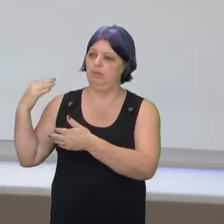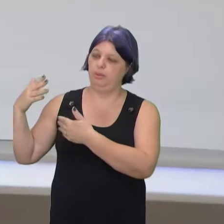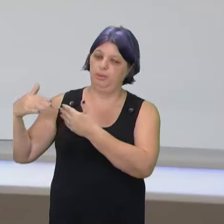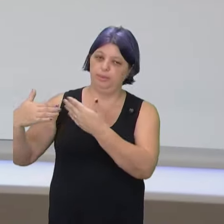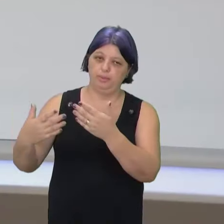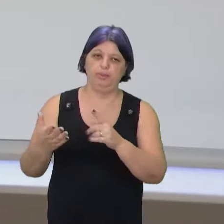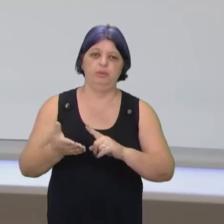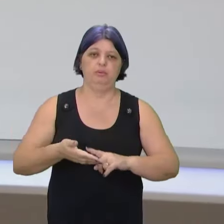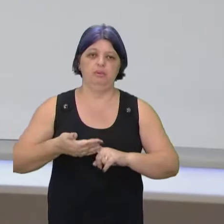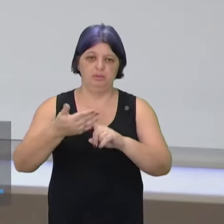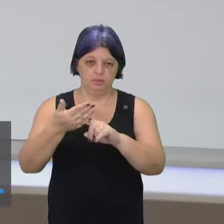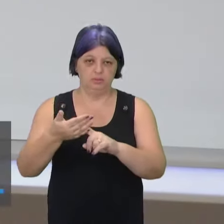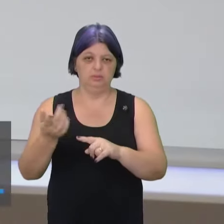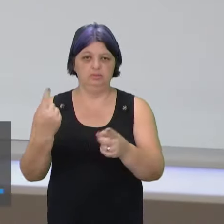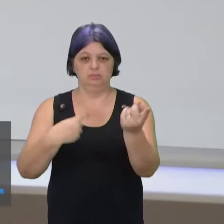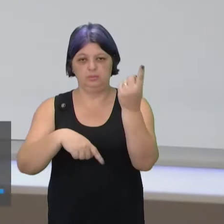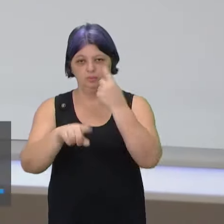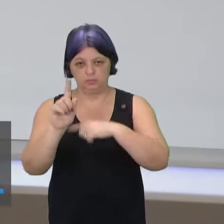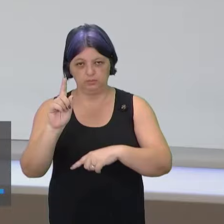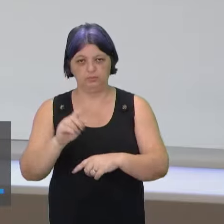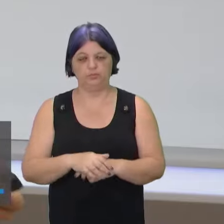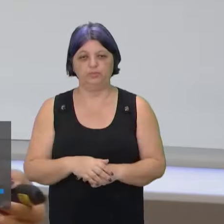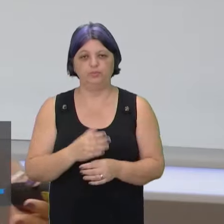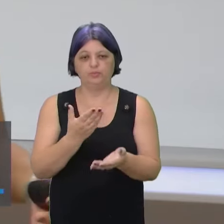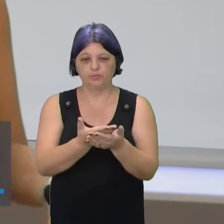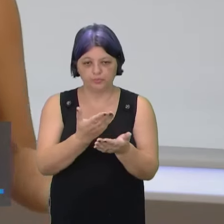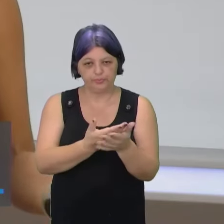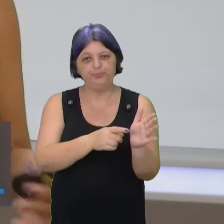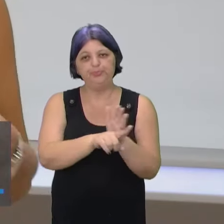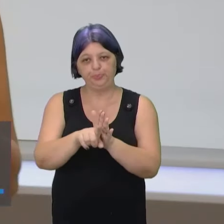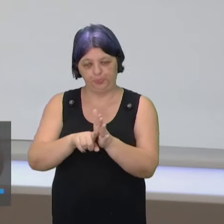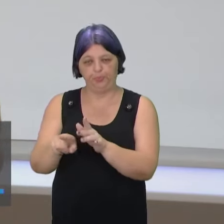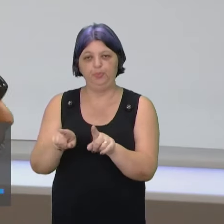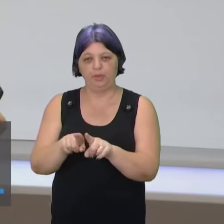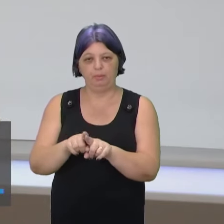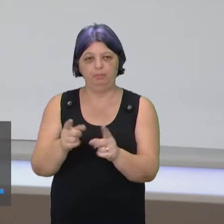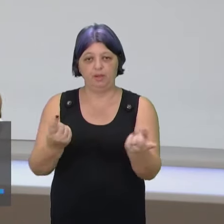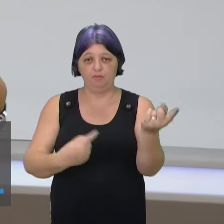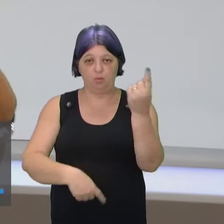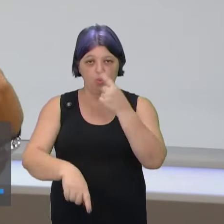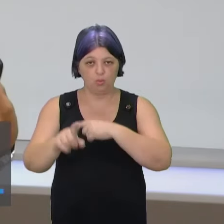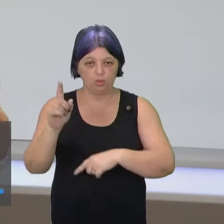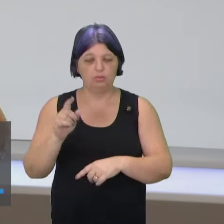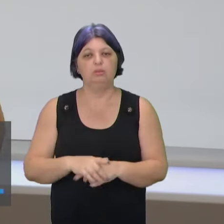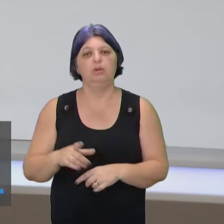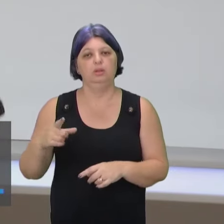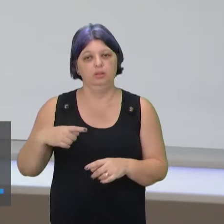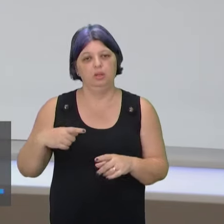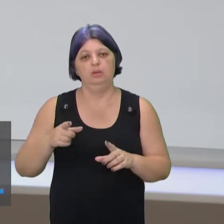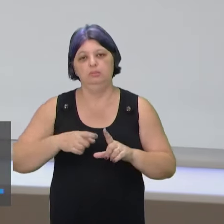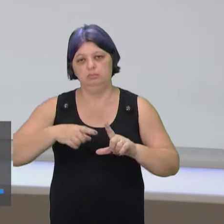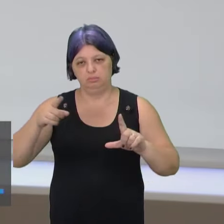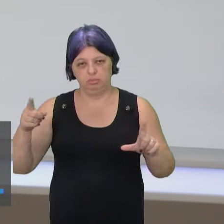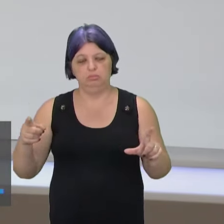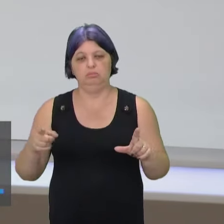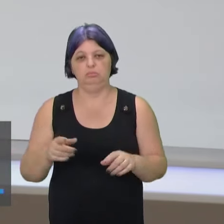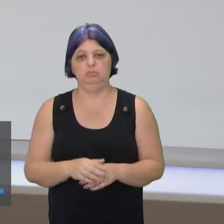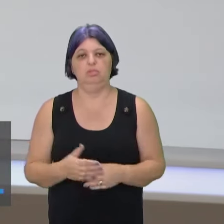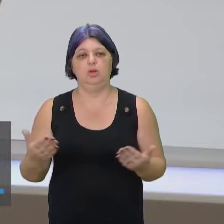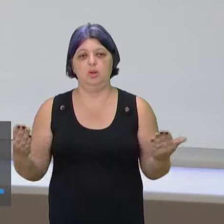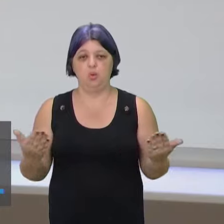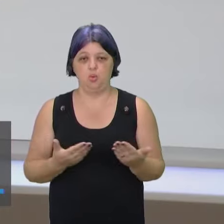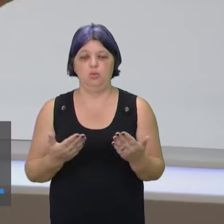né? A tecnologia se desenvolveu, os nossos estudos desenvolveram, né? Então, hoje a gente tem sismógrafos mais sofisticados.